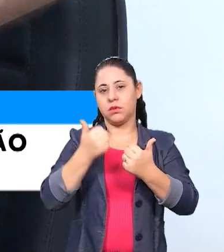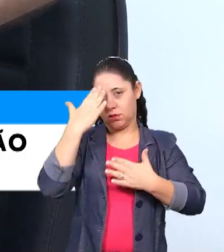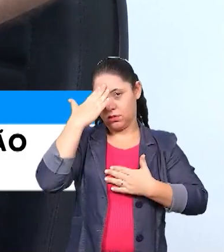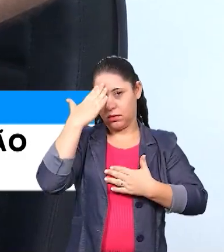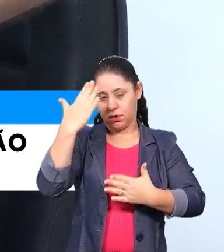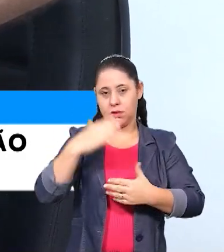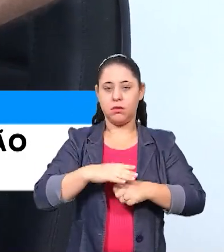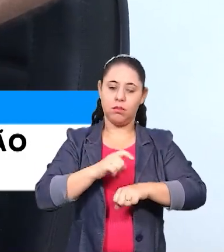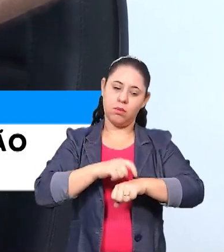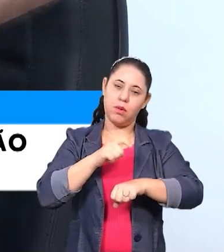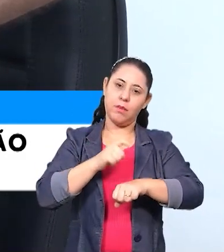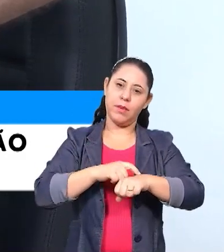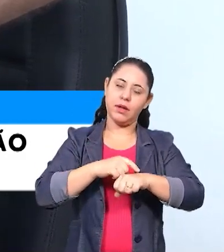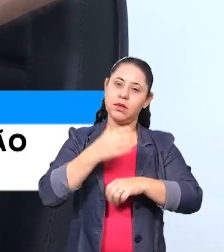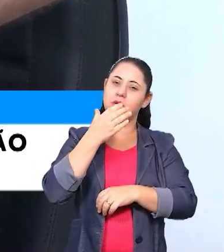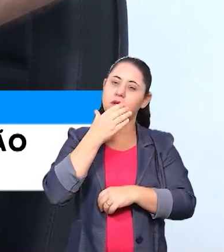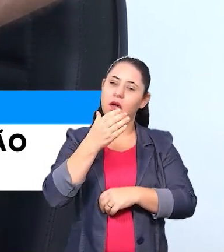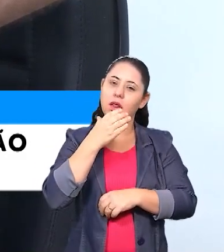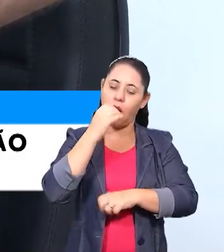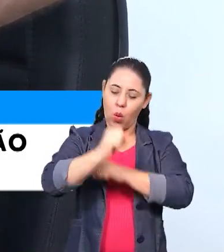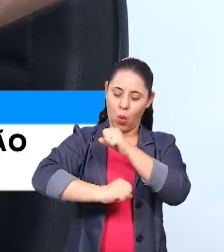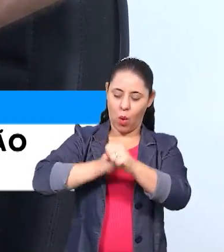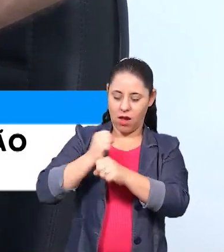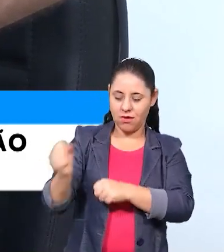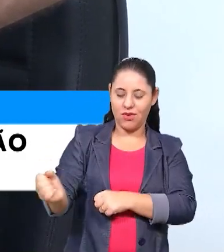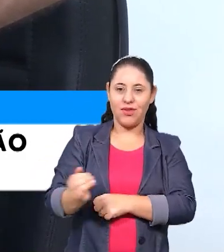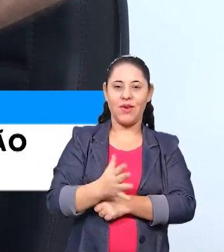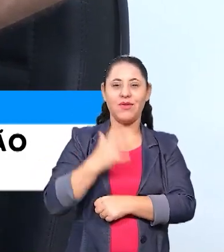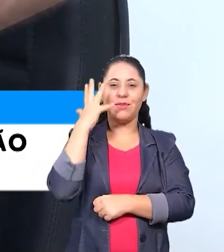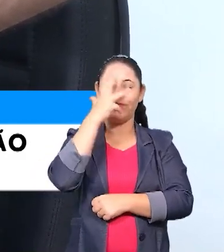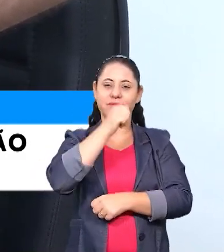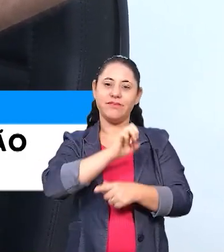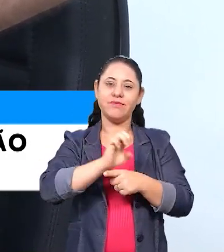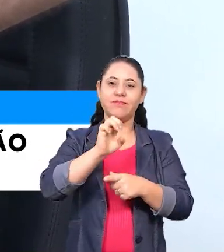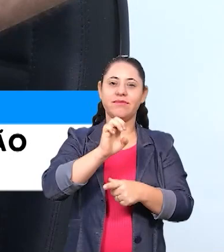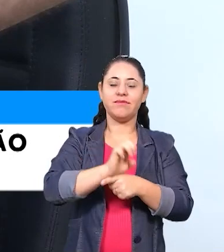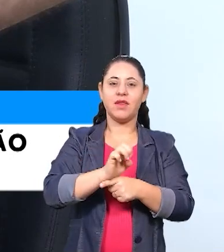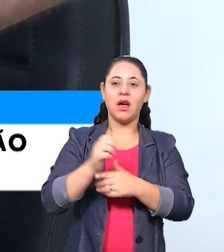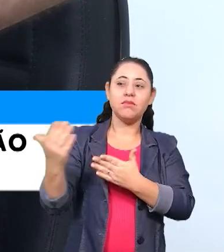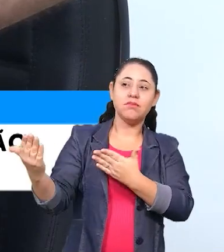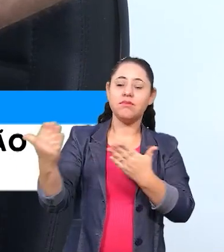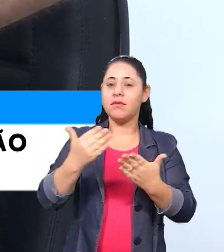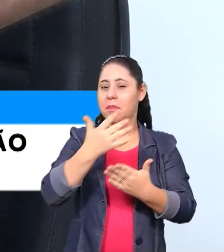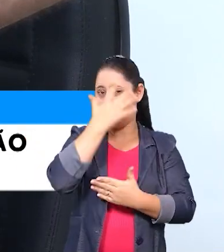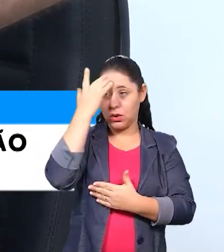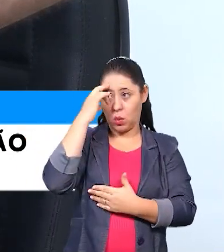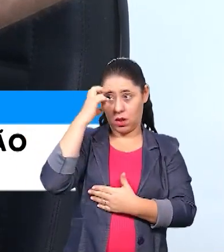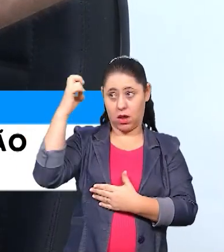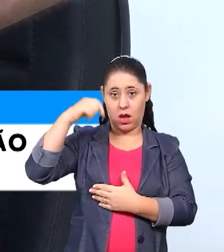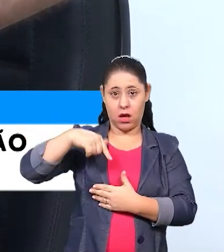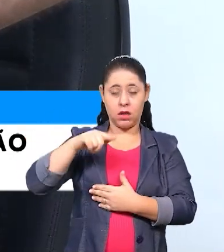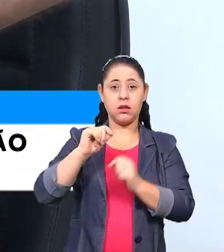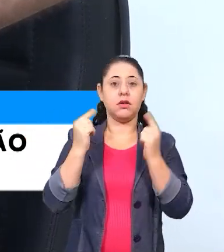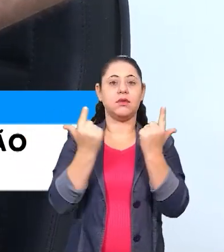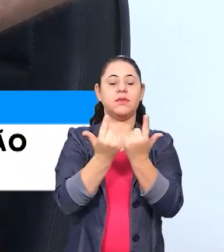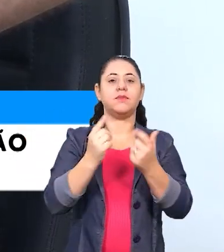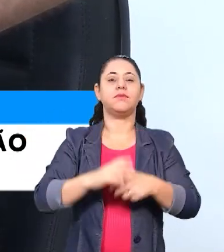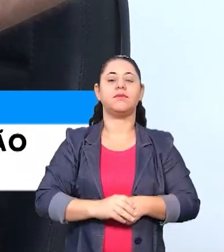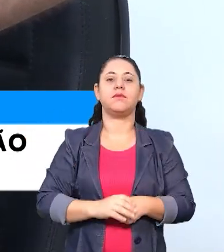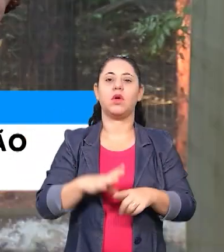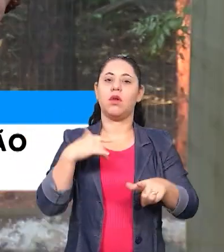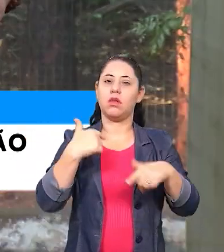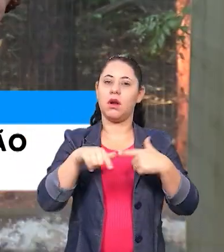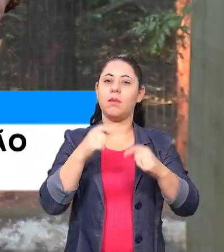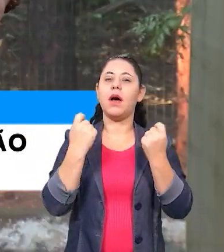bem. Então, queria agradecer, num momento de Natal, num momento de Ano Novo tão bonito para o nosso estado, estar recebendo pessoas tão inteligentes aqui na